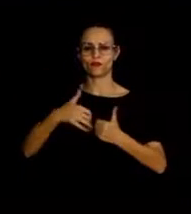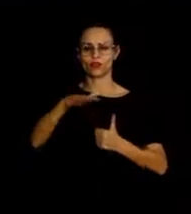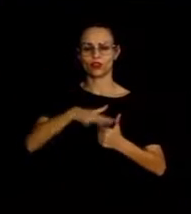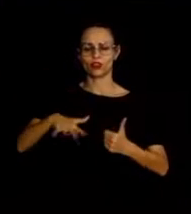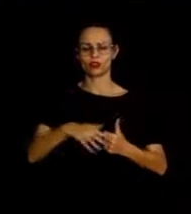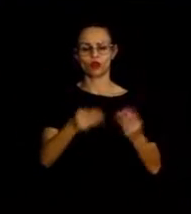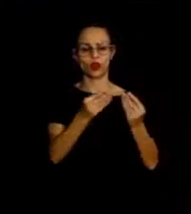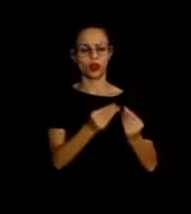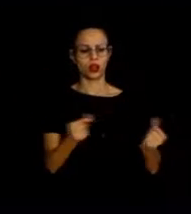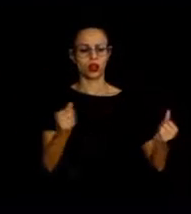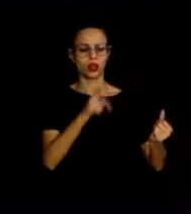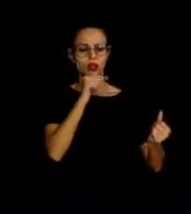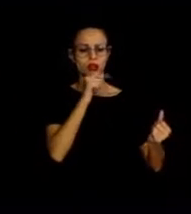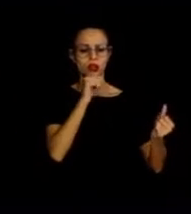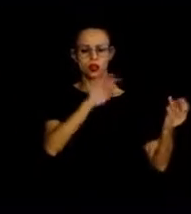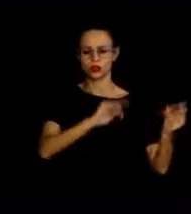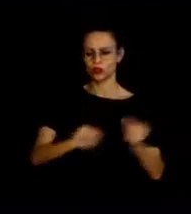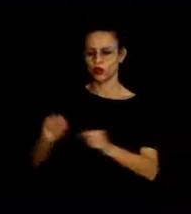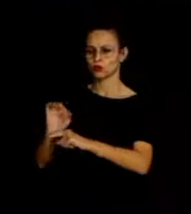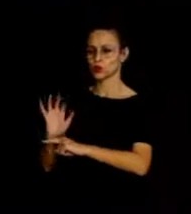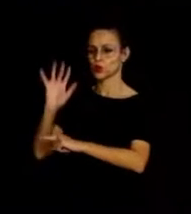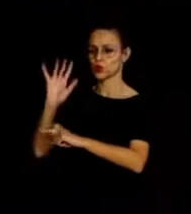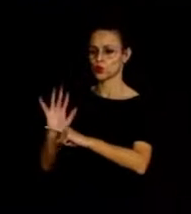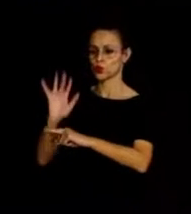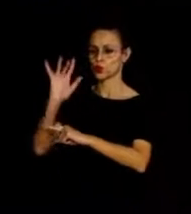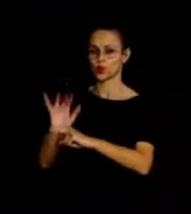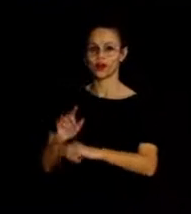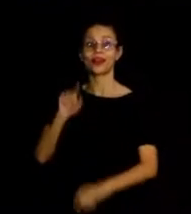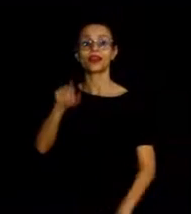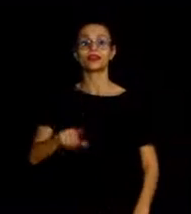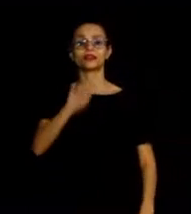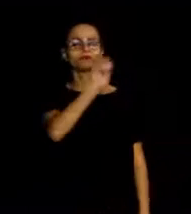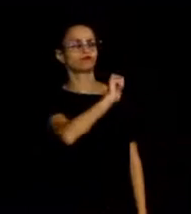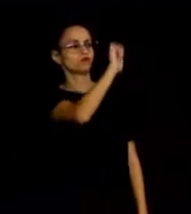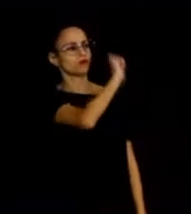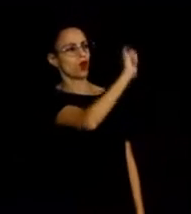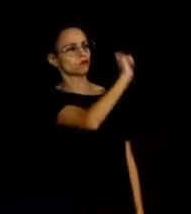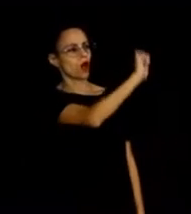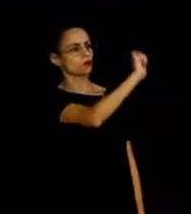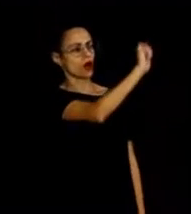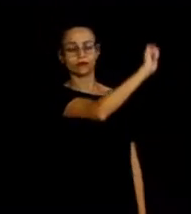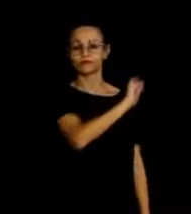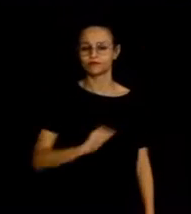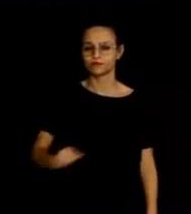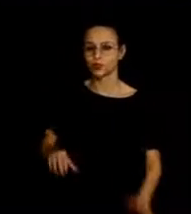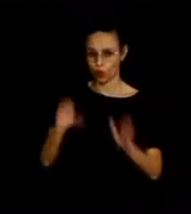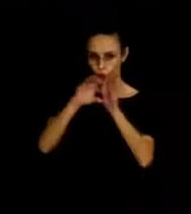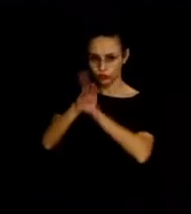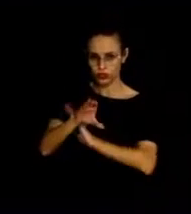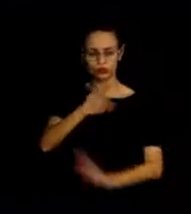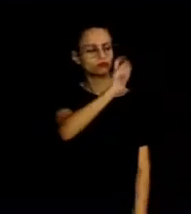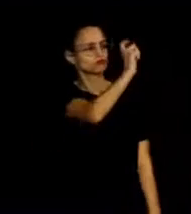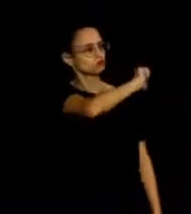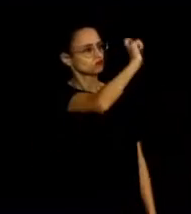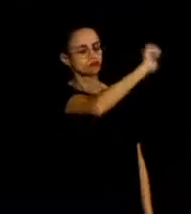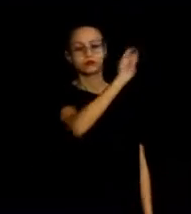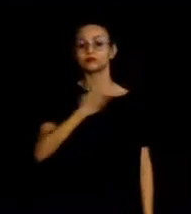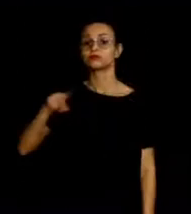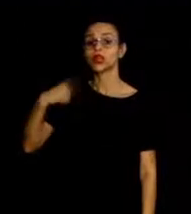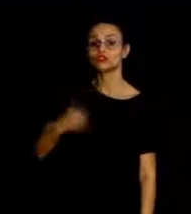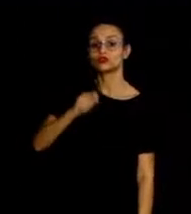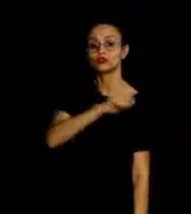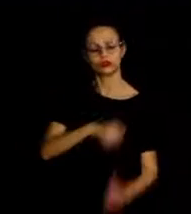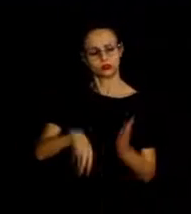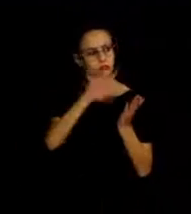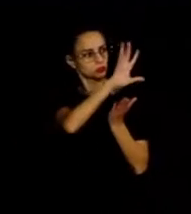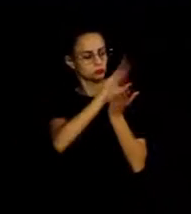líquido para o estado físico gasoso ele escreveu esse conceito no quadro inscrever-se conceito quadro e a gente